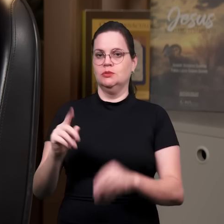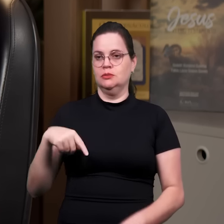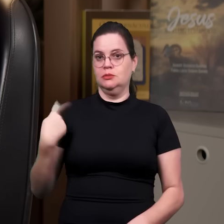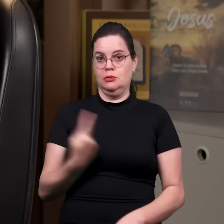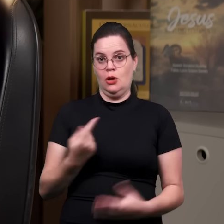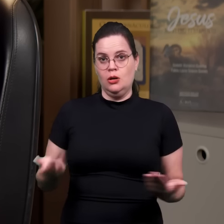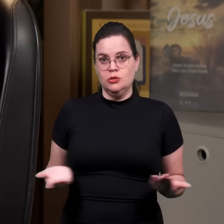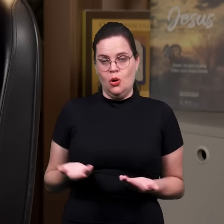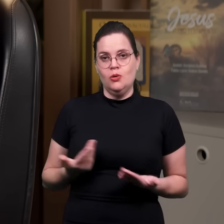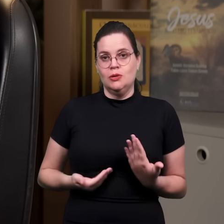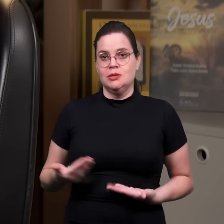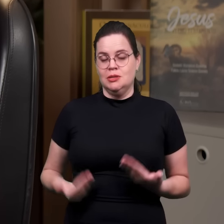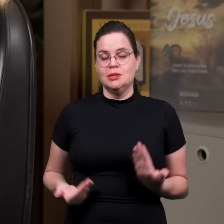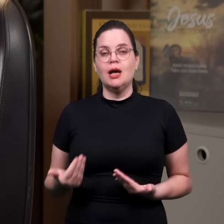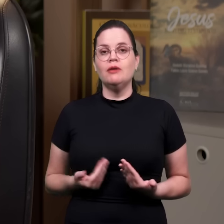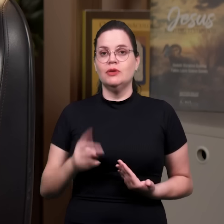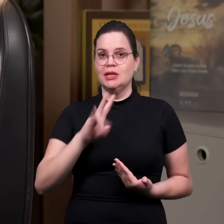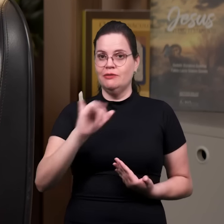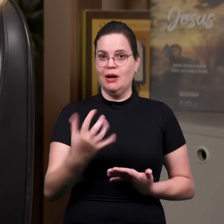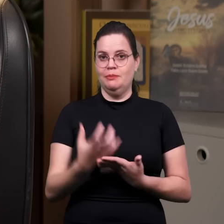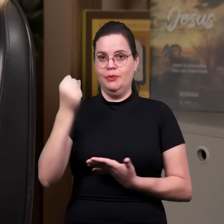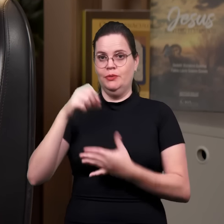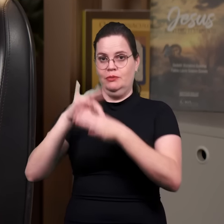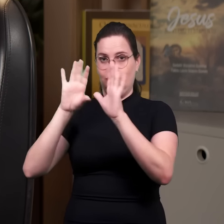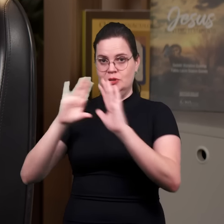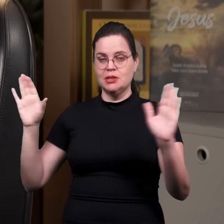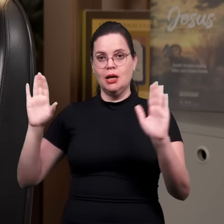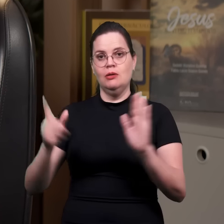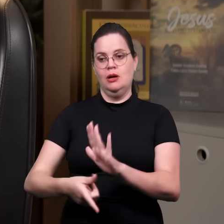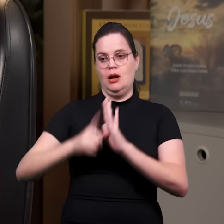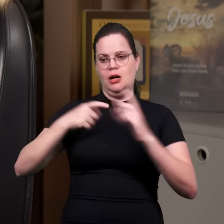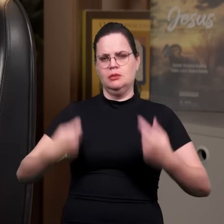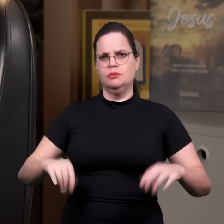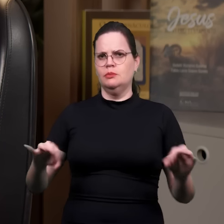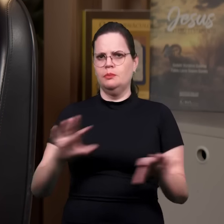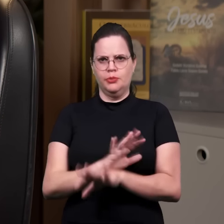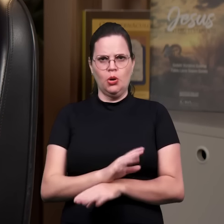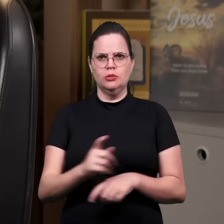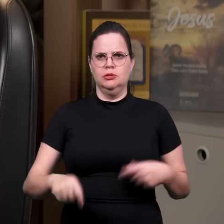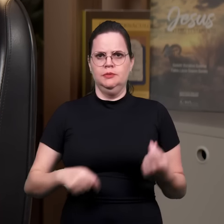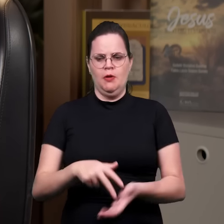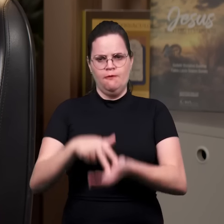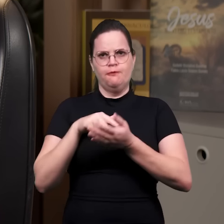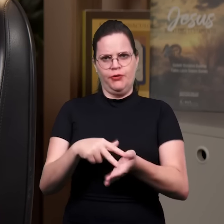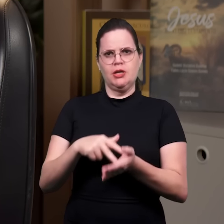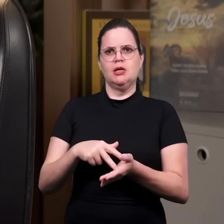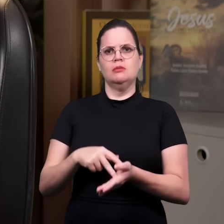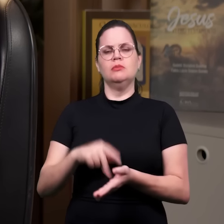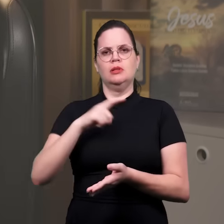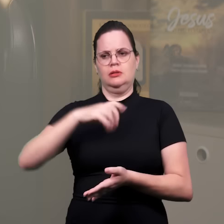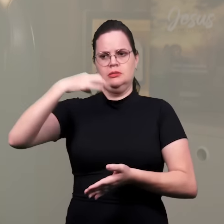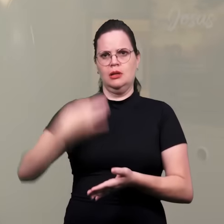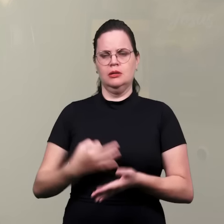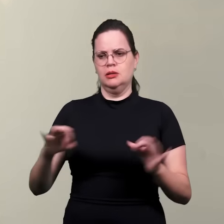mundo hoje, como João 16:13 fala, é a igreja que o Espírito Santo de Deus está sobre ela,